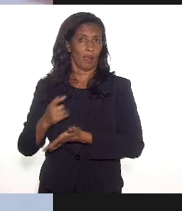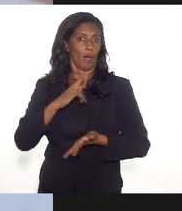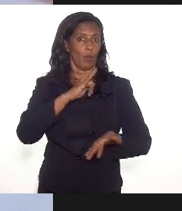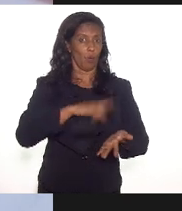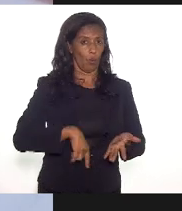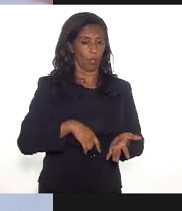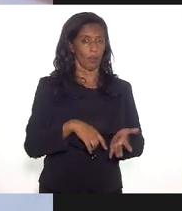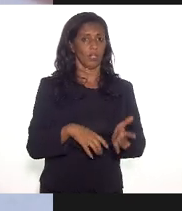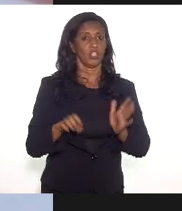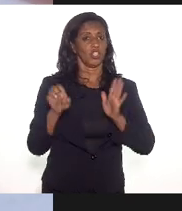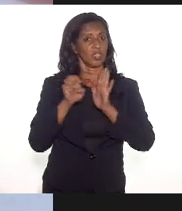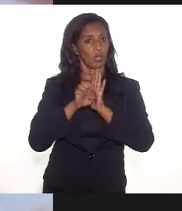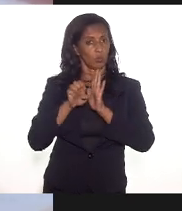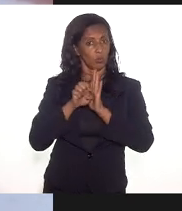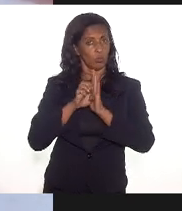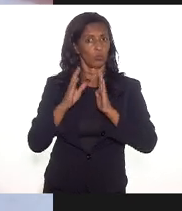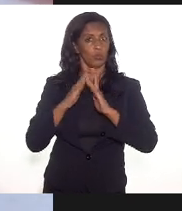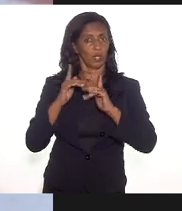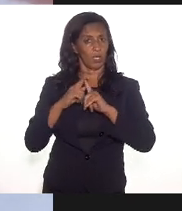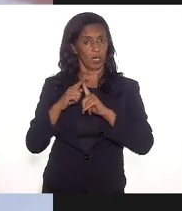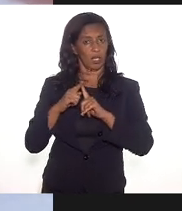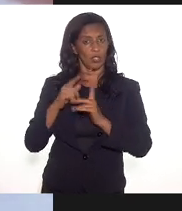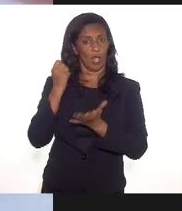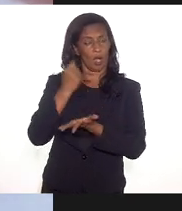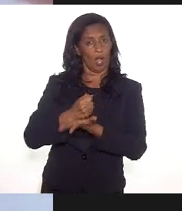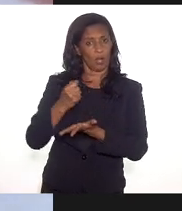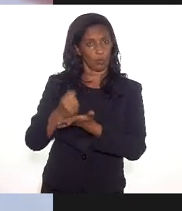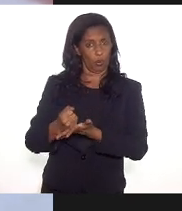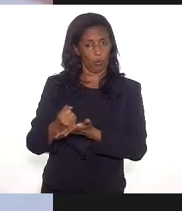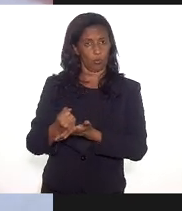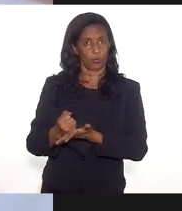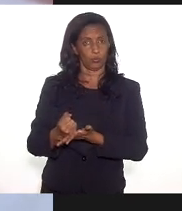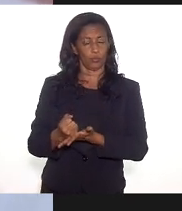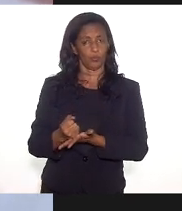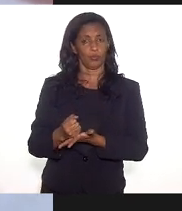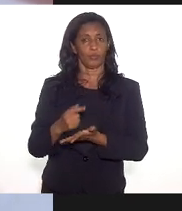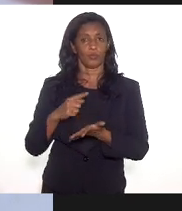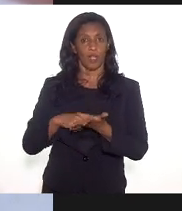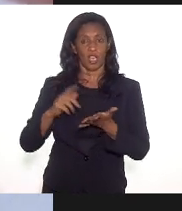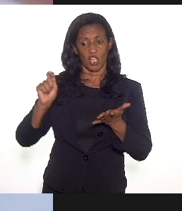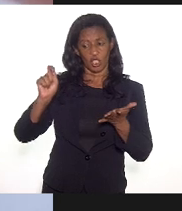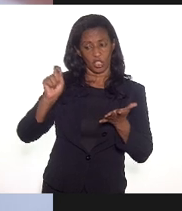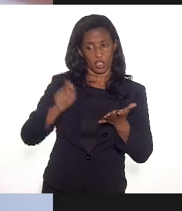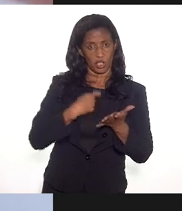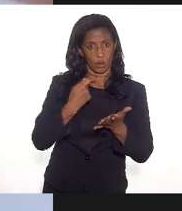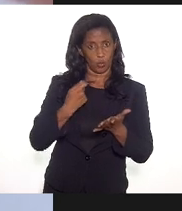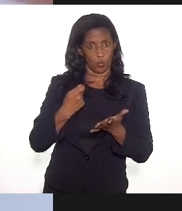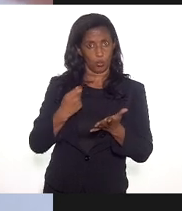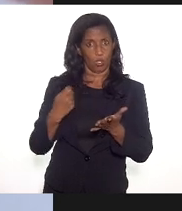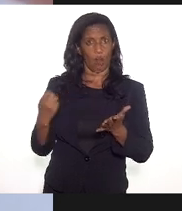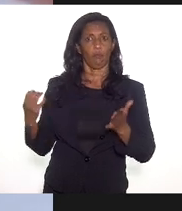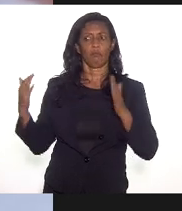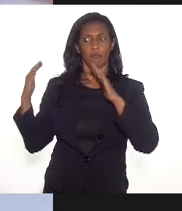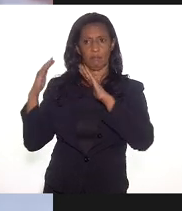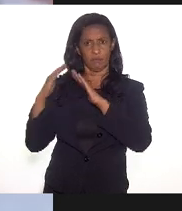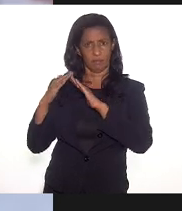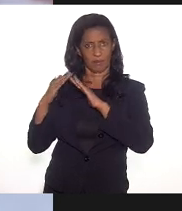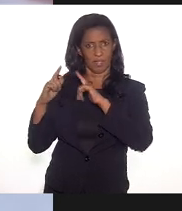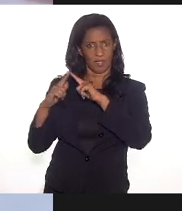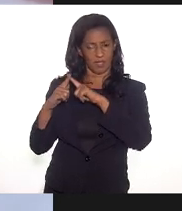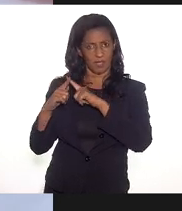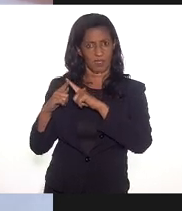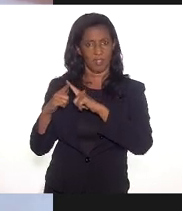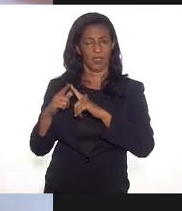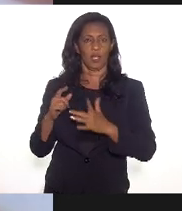estatuto da igreja registrado em cartório, a escritura do imóvel registrado no RGI, documento